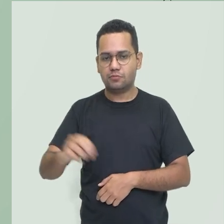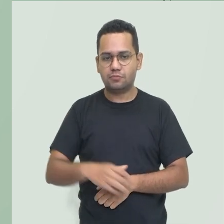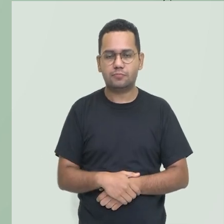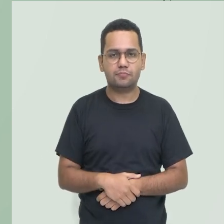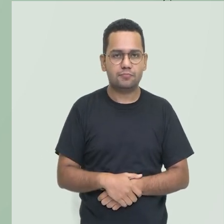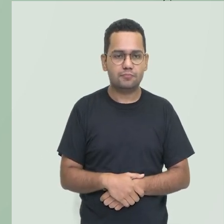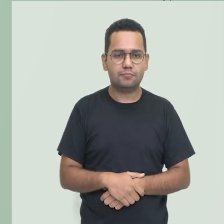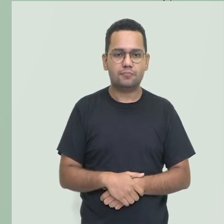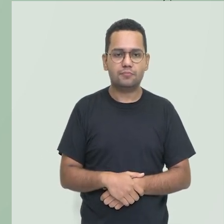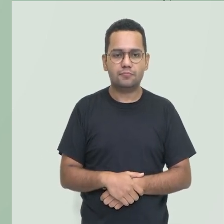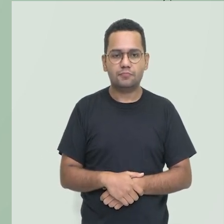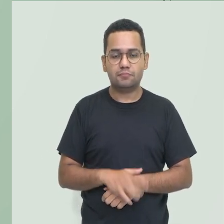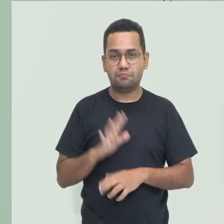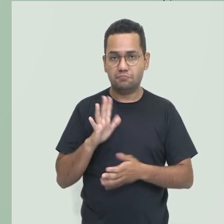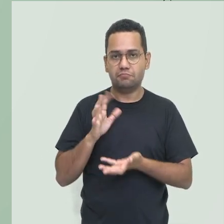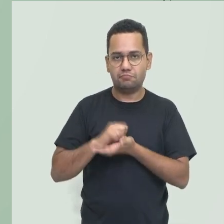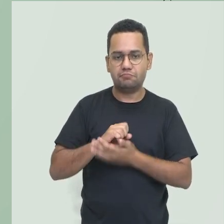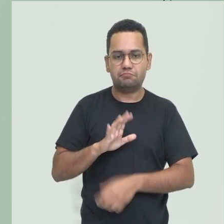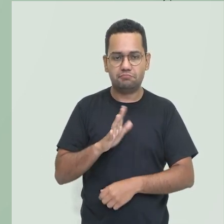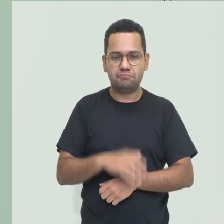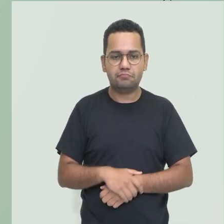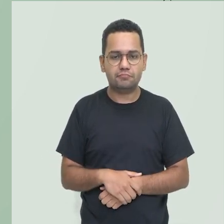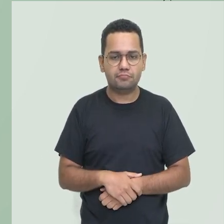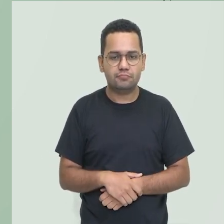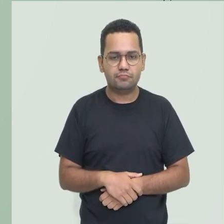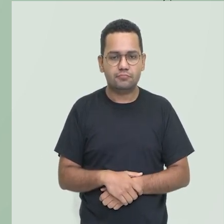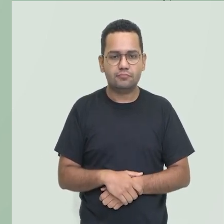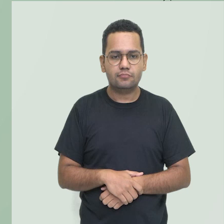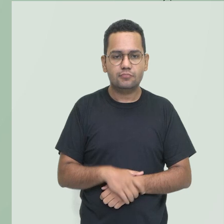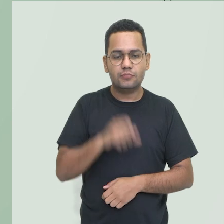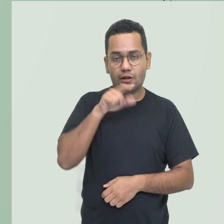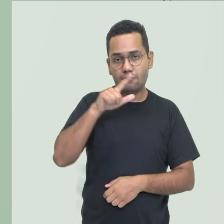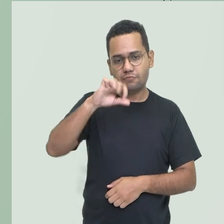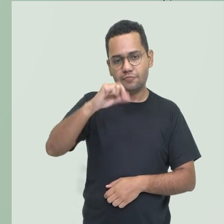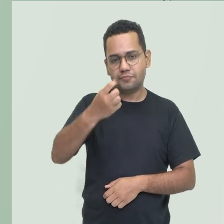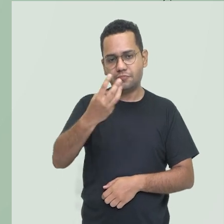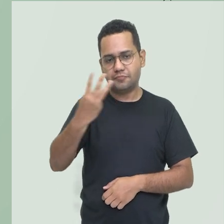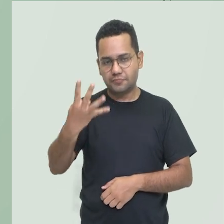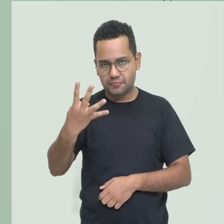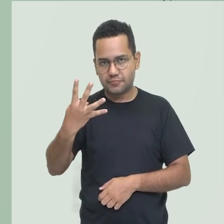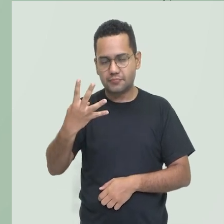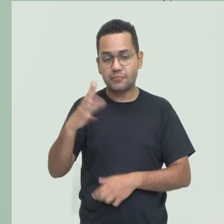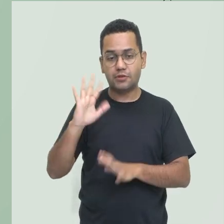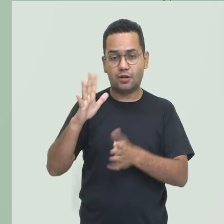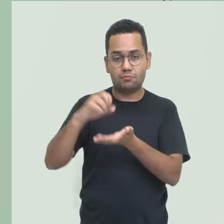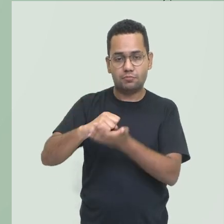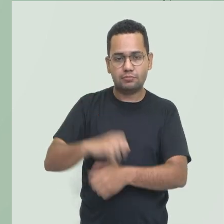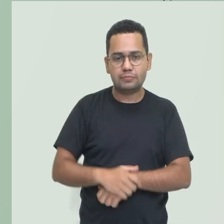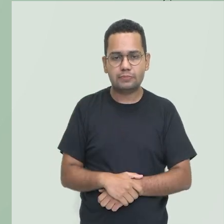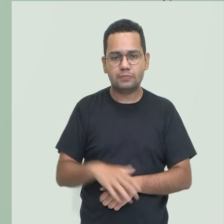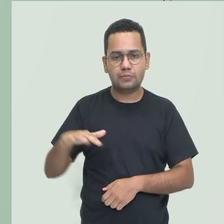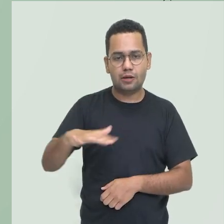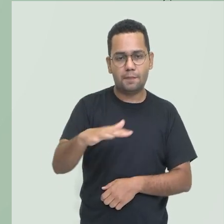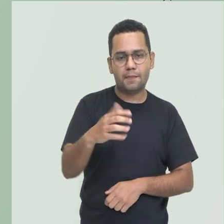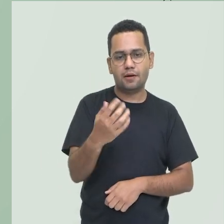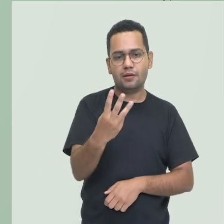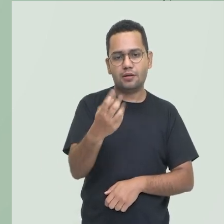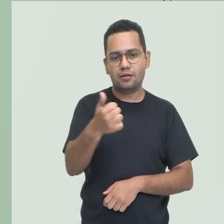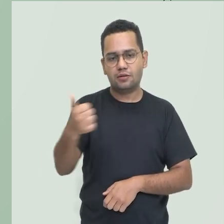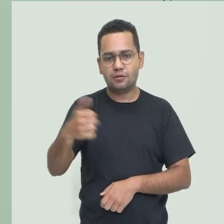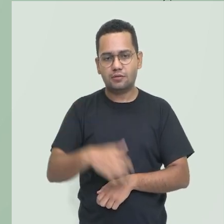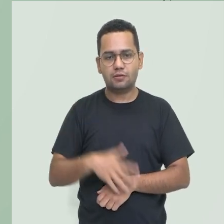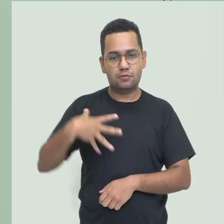peixes catalogados, né, cerca de também aves 934, répteis